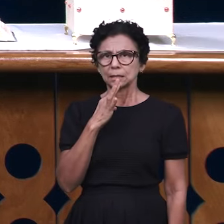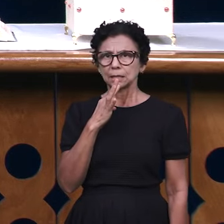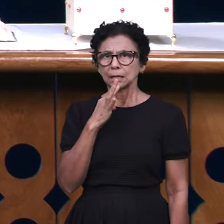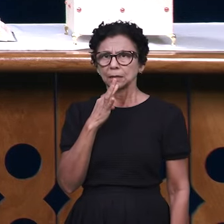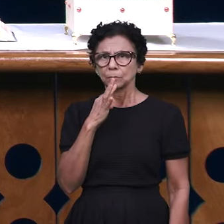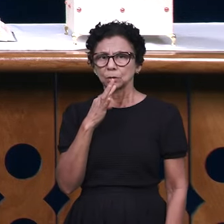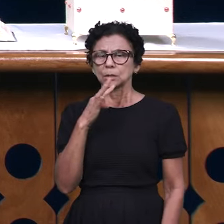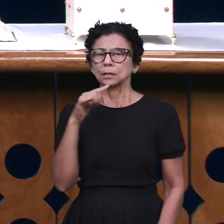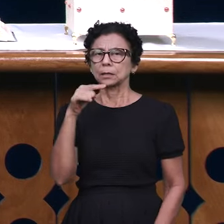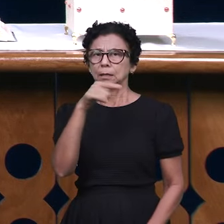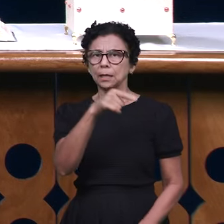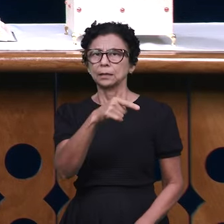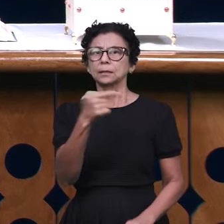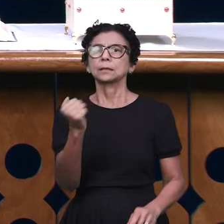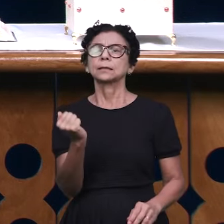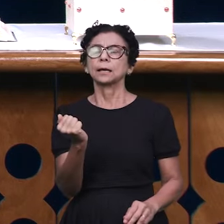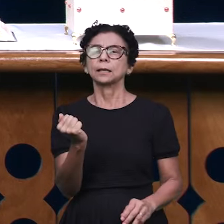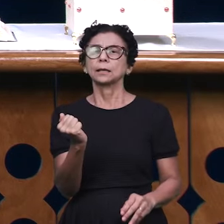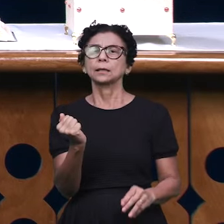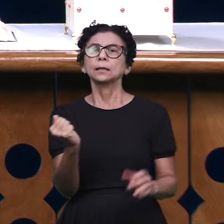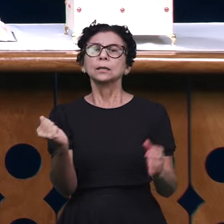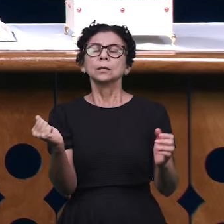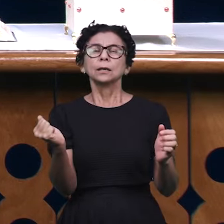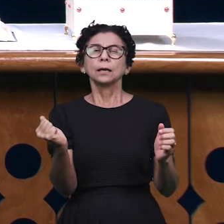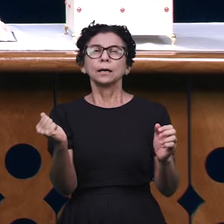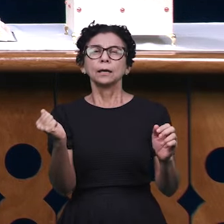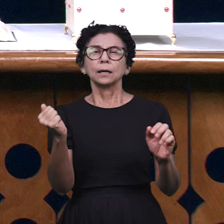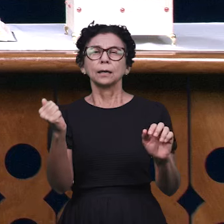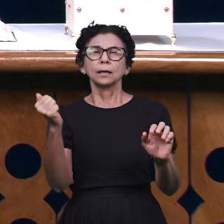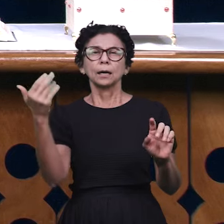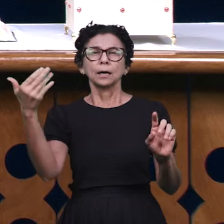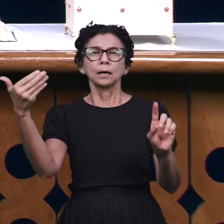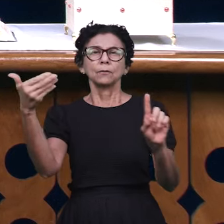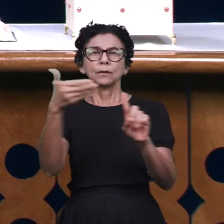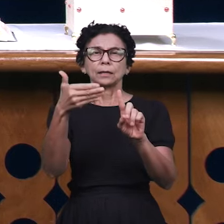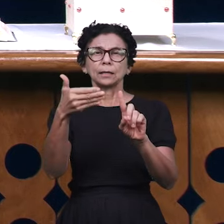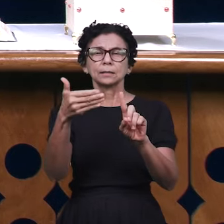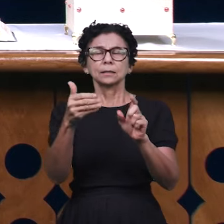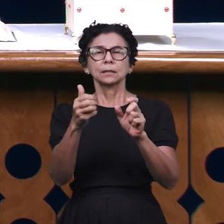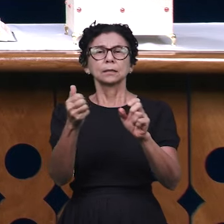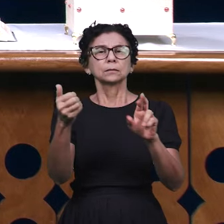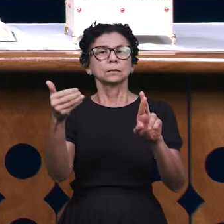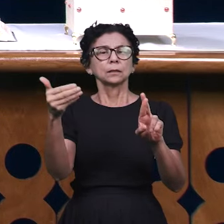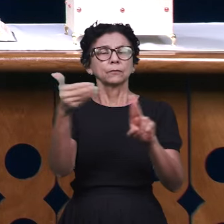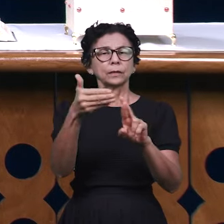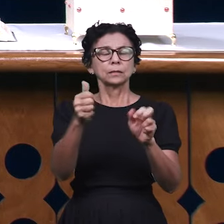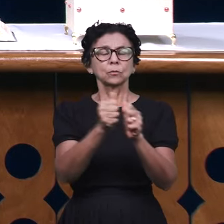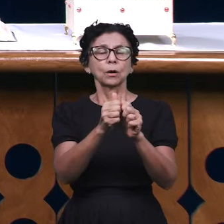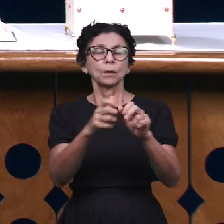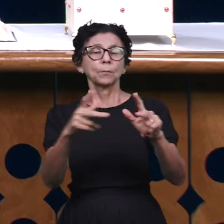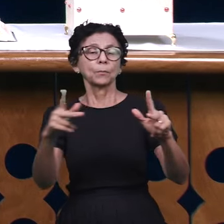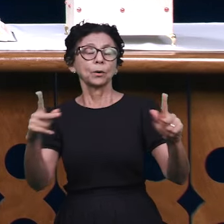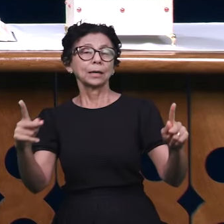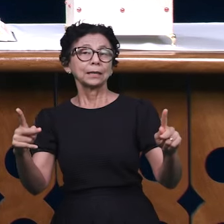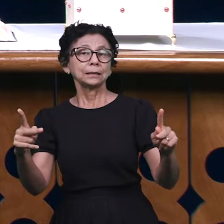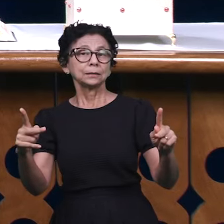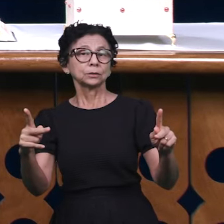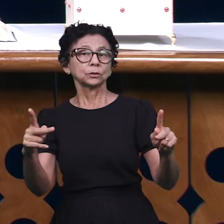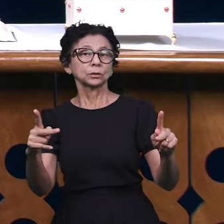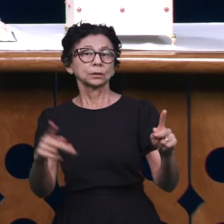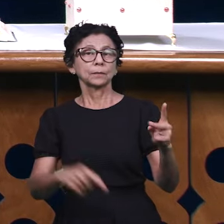com a profecia apocalíptica. Quer dizer, porque há um apocalipse para a igreja e há um apocalipse